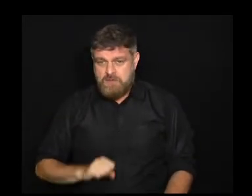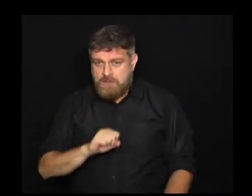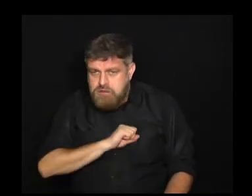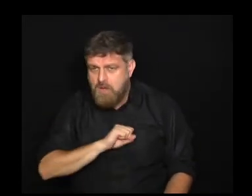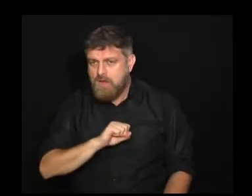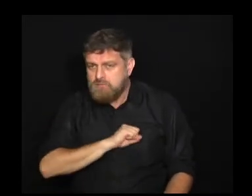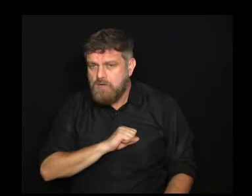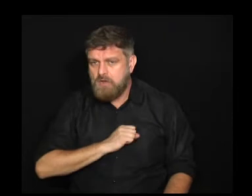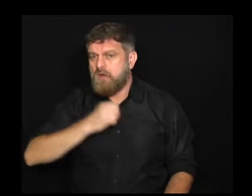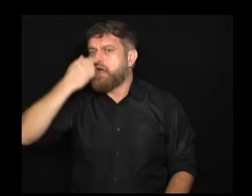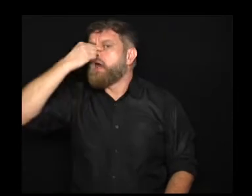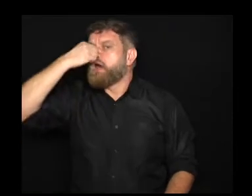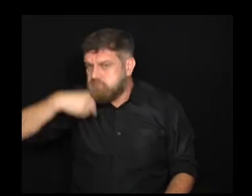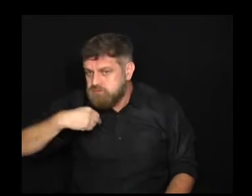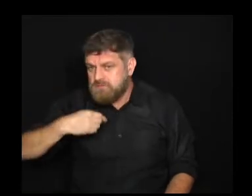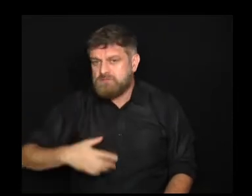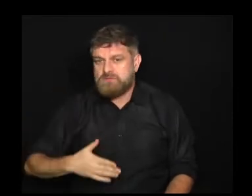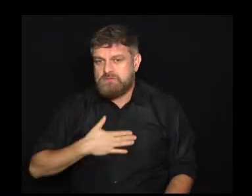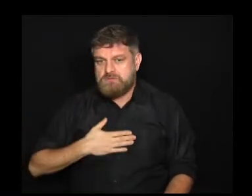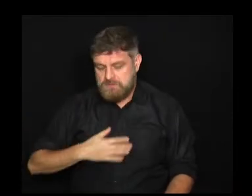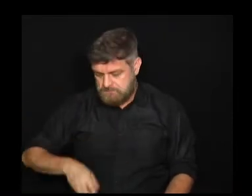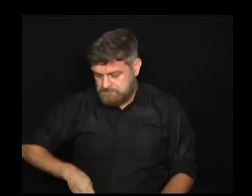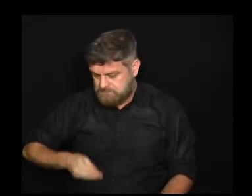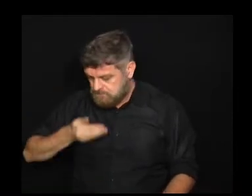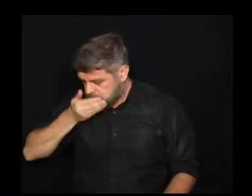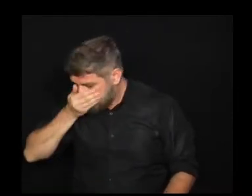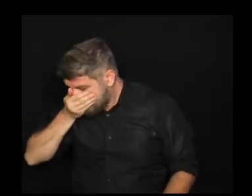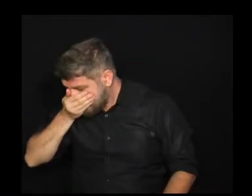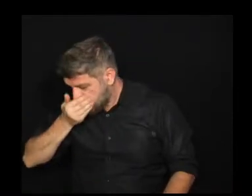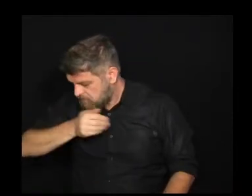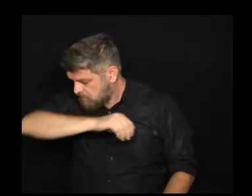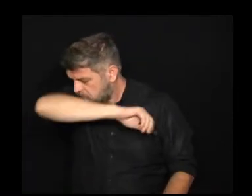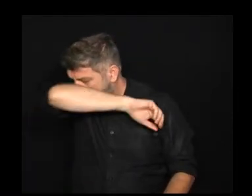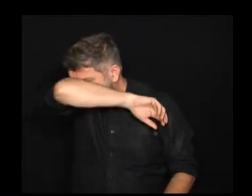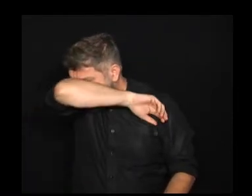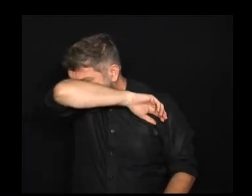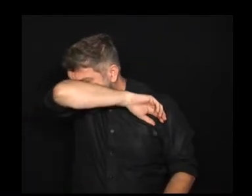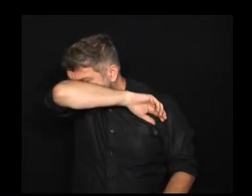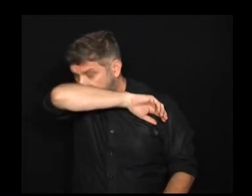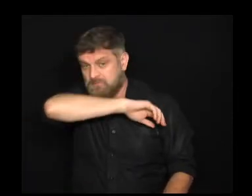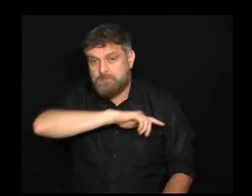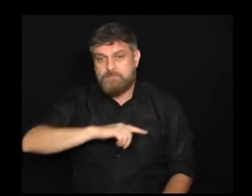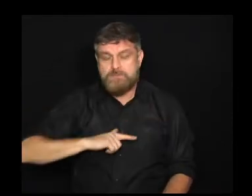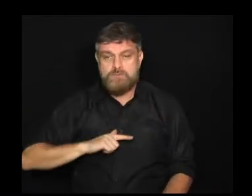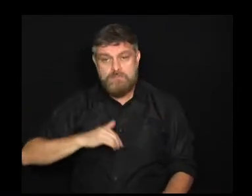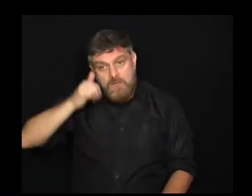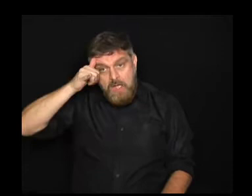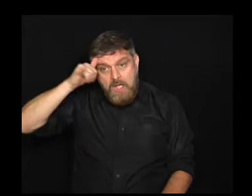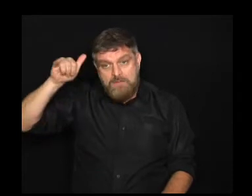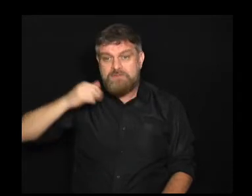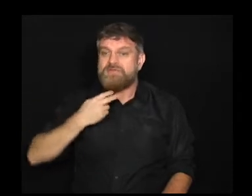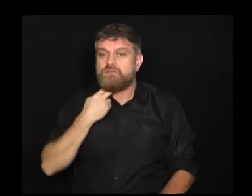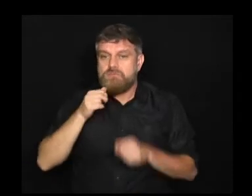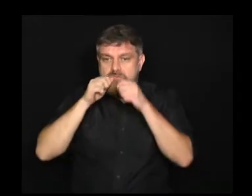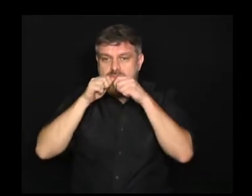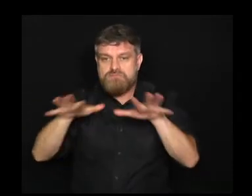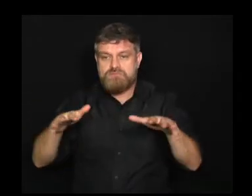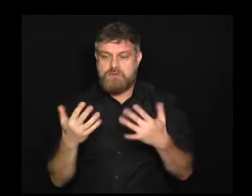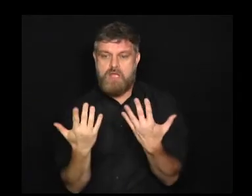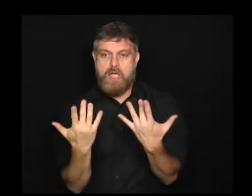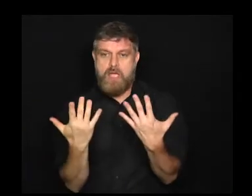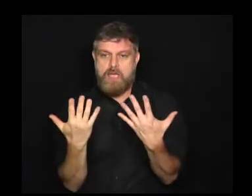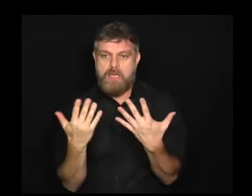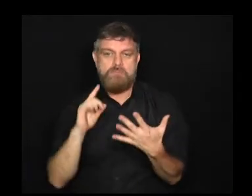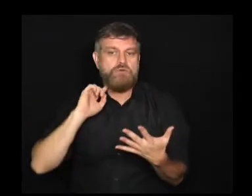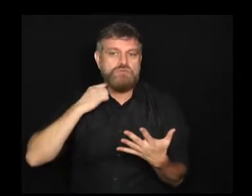espirrar, né, com proteção de um lenço ou, né, no cotovelo, assim, para não sujar a mão. No